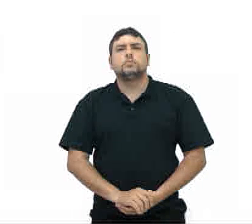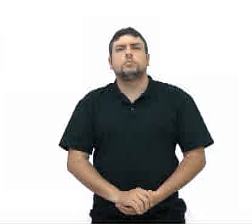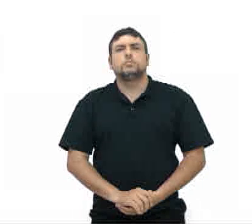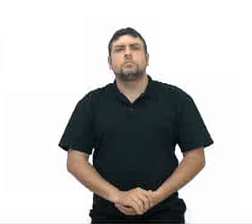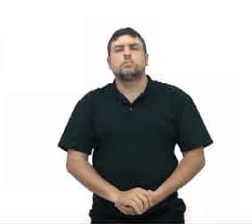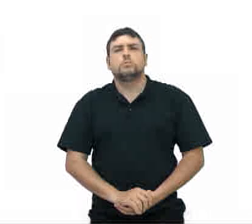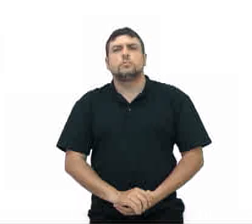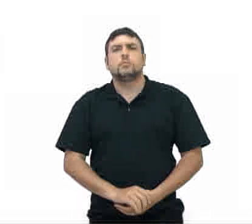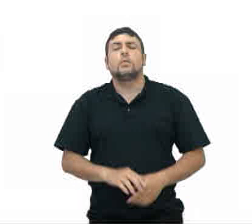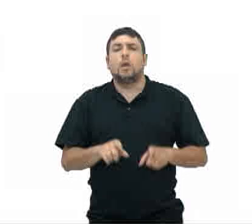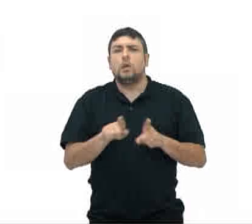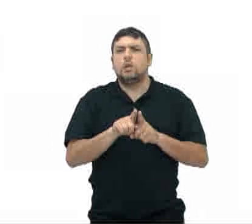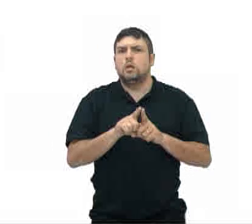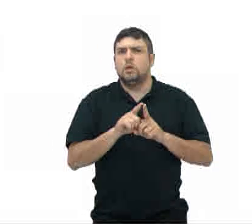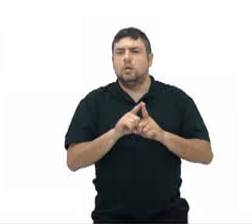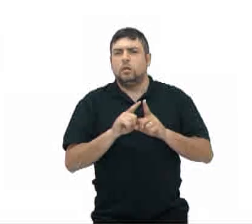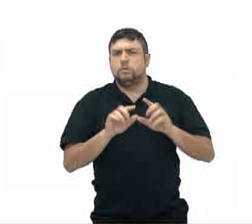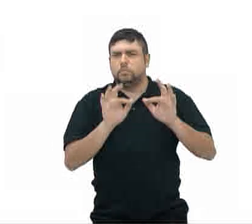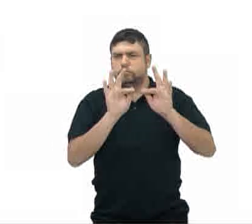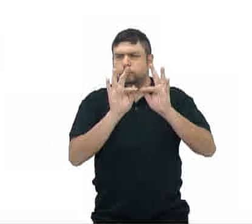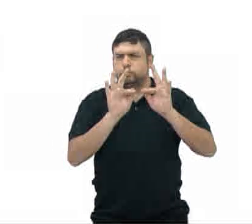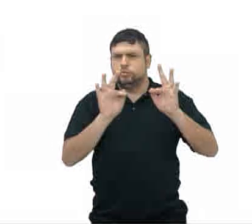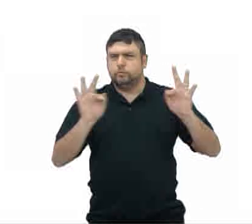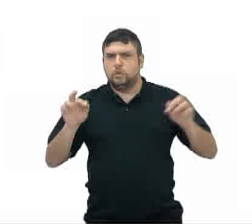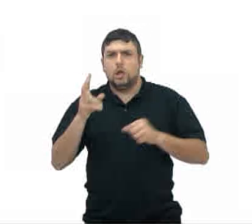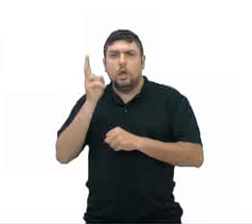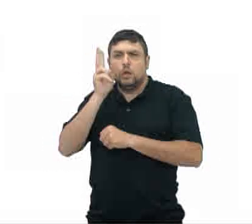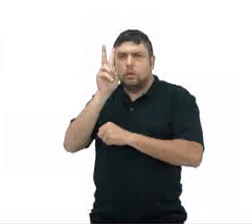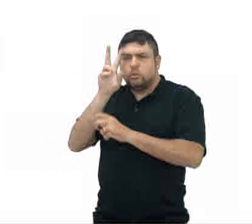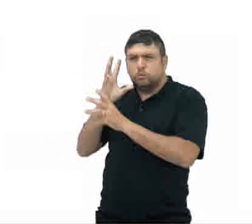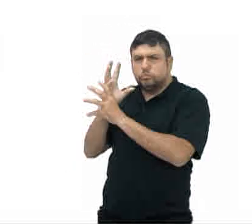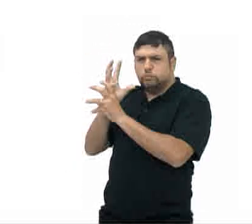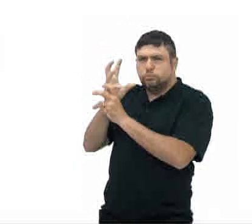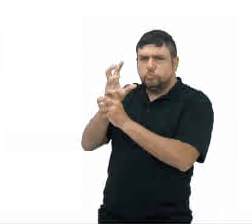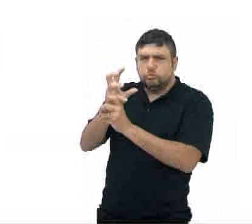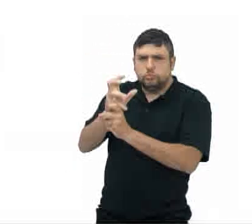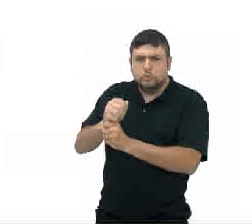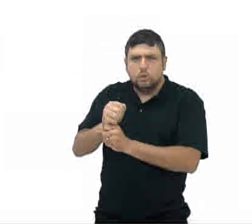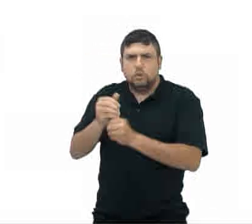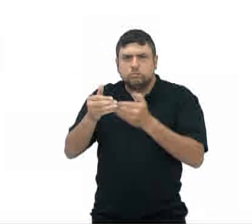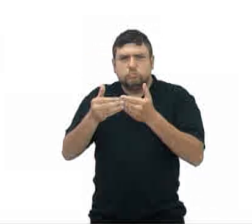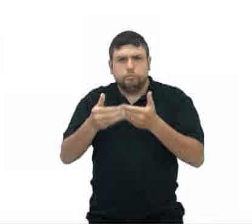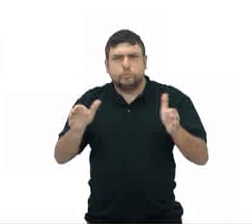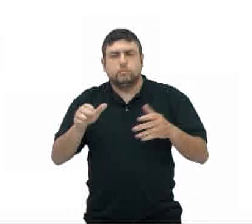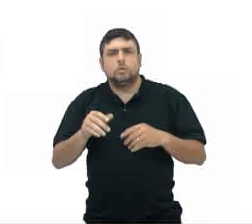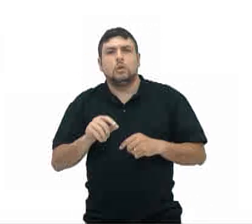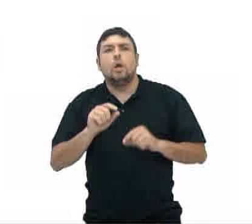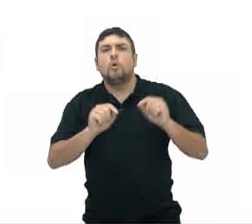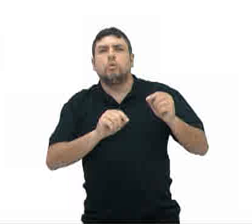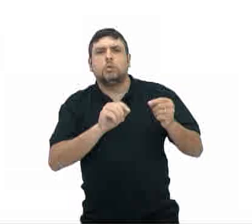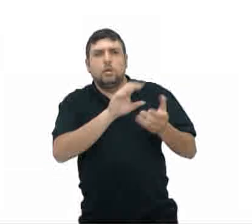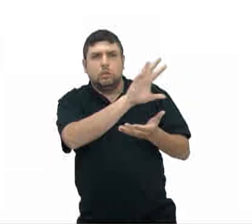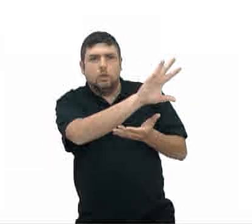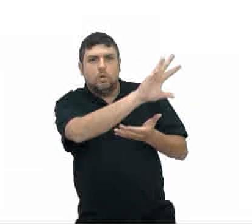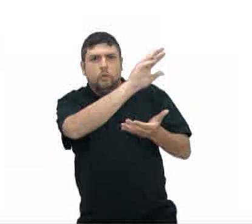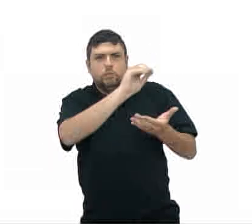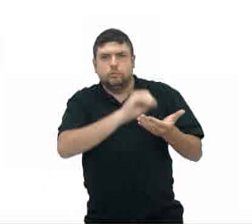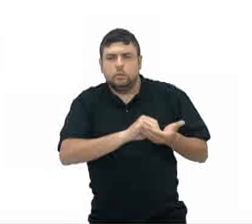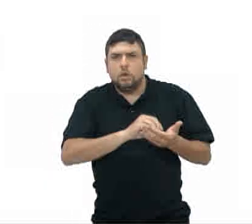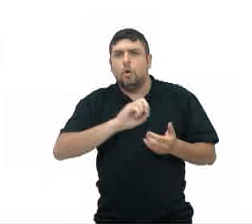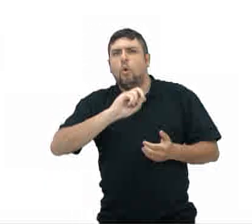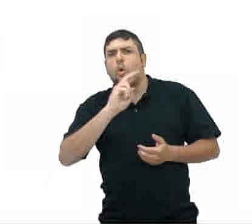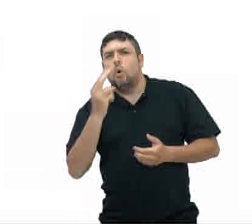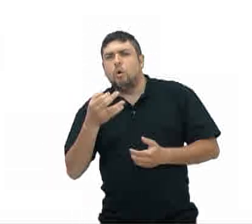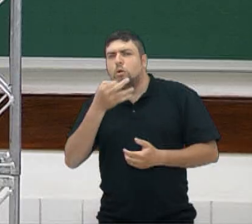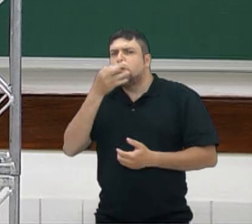no trecho, ao longo da história, em todas as épocas, a realidade puxou as rupturas, é um fato ou uma opinião? Vocês lembram que nos textos